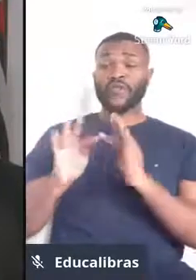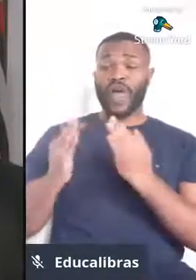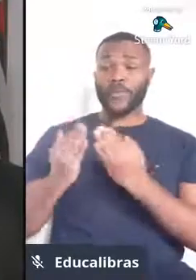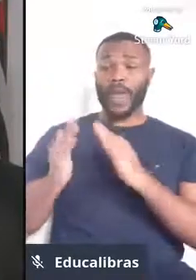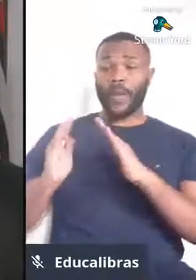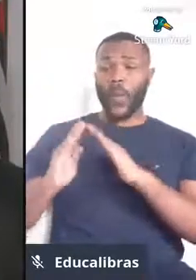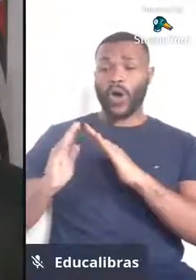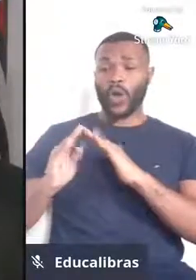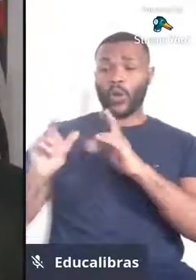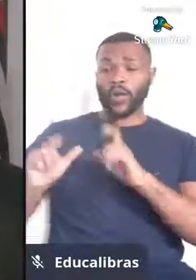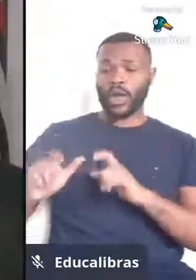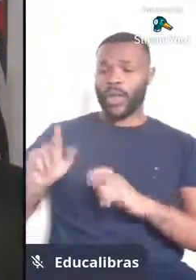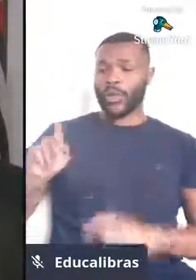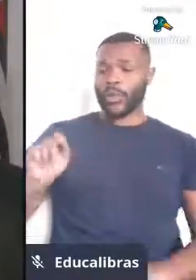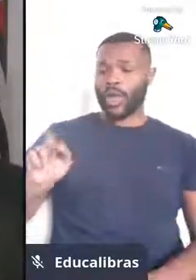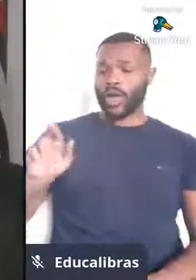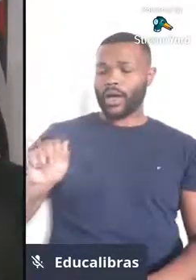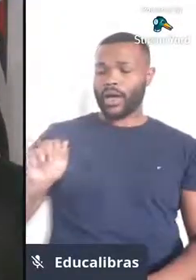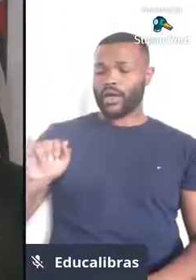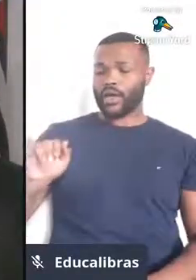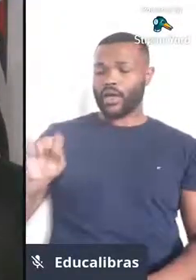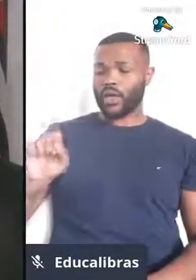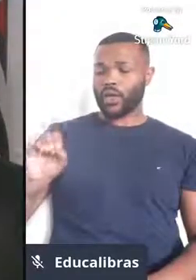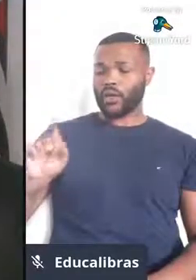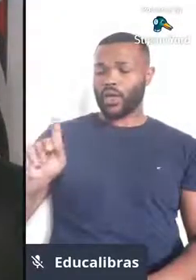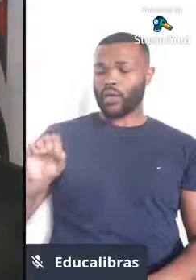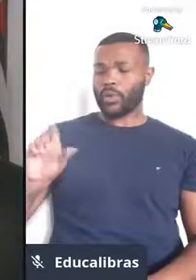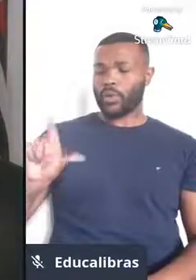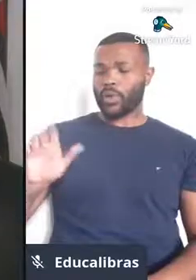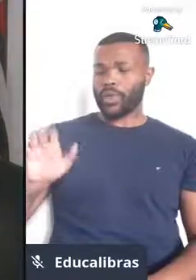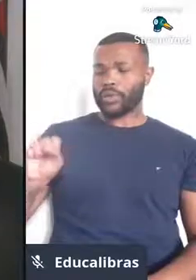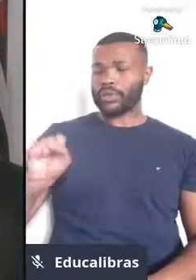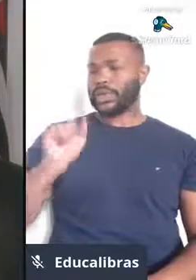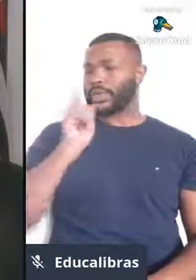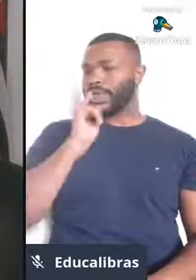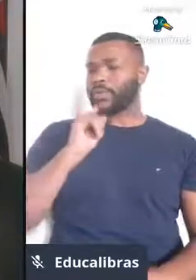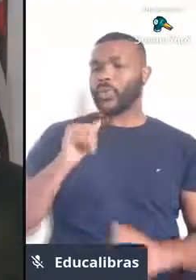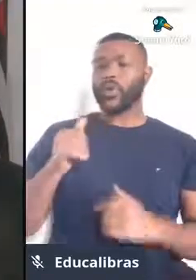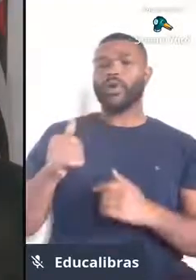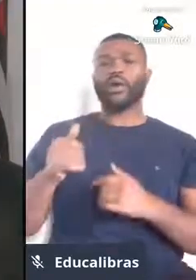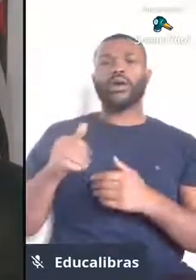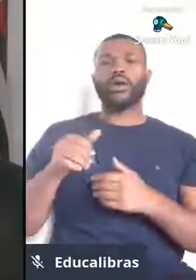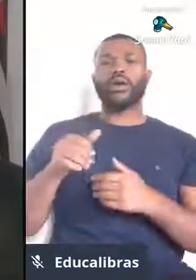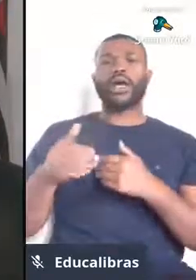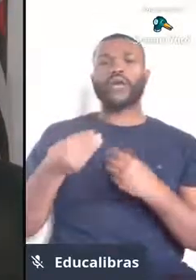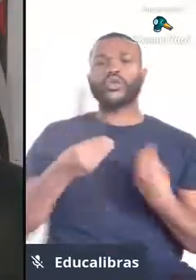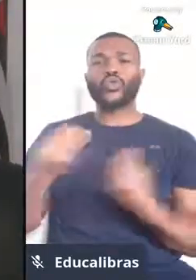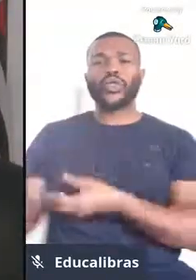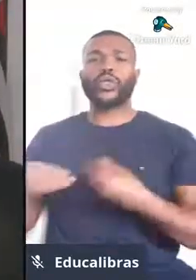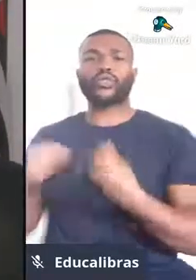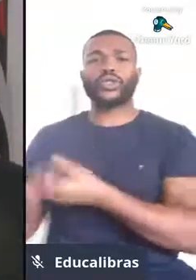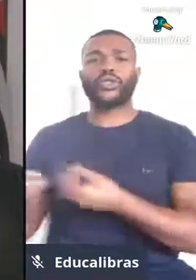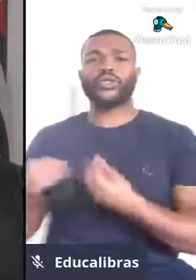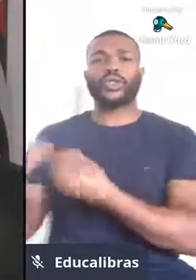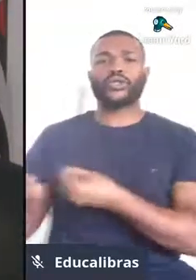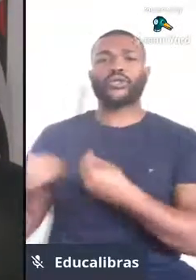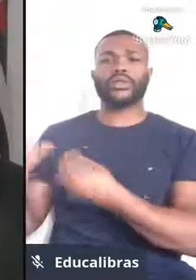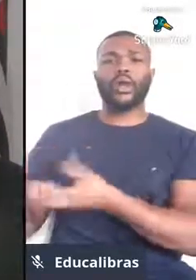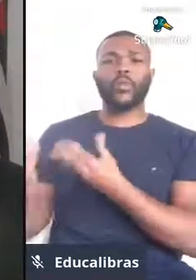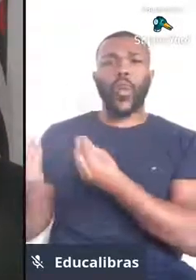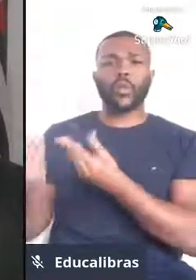exemplo, a sobreposição de ajuda. Ela recebe 3 cestas básicas, por exemplo. E a família do Buraco Quente não recebe